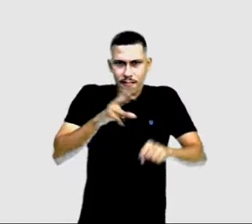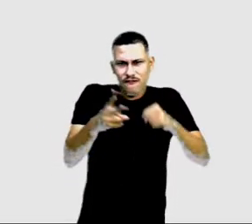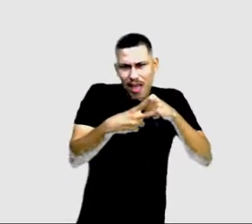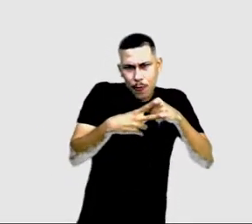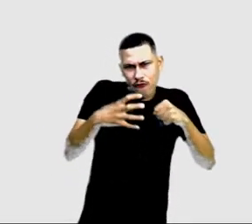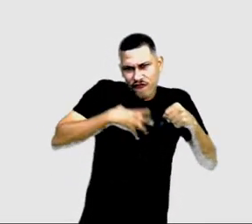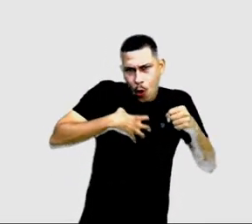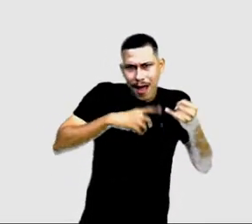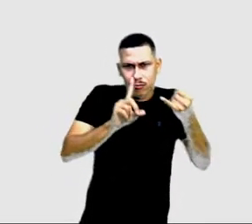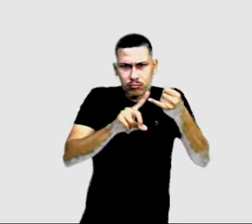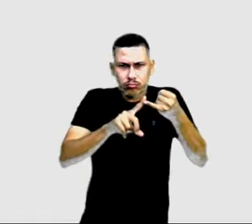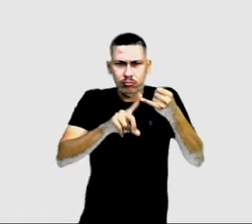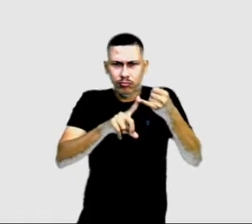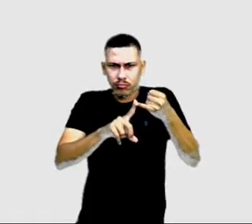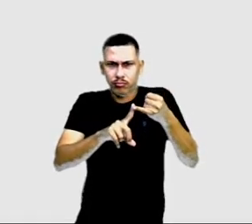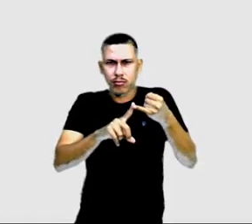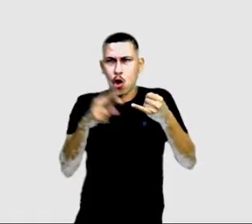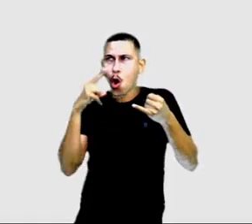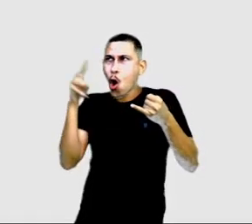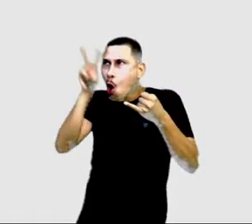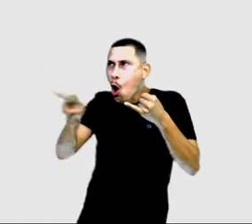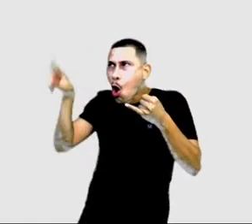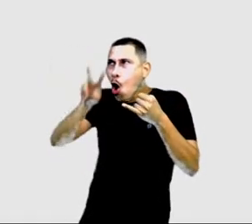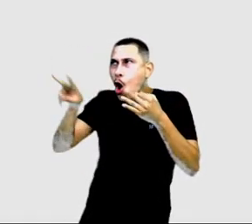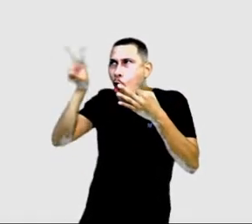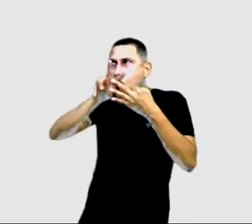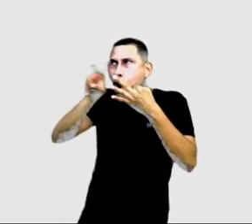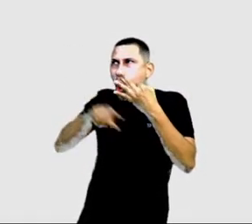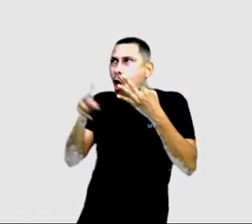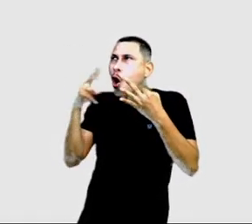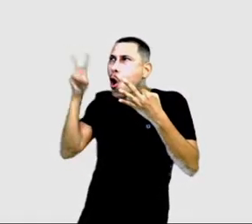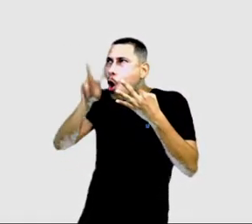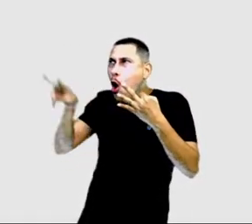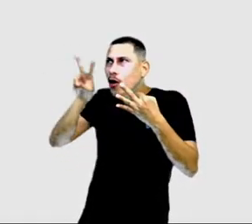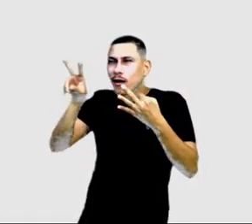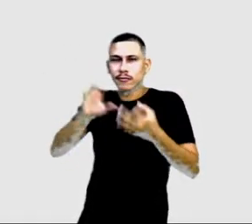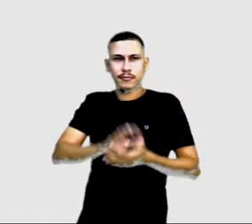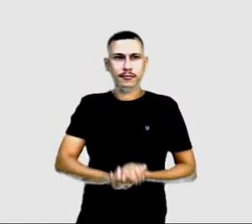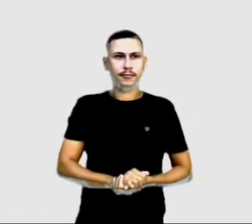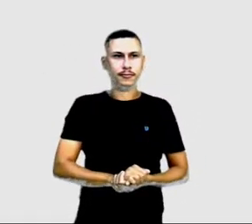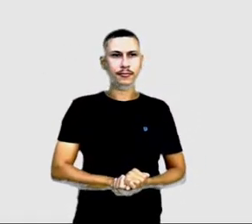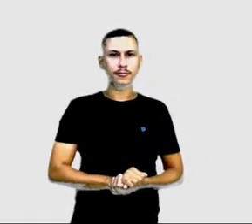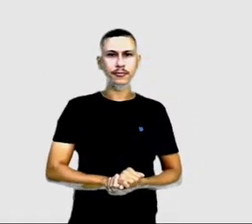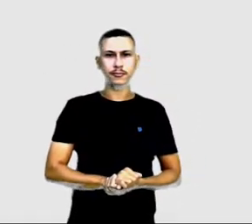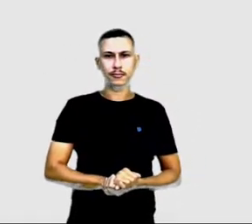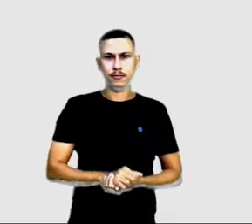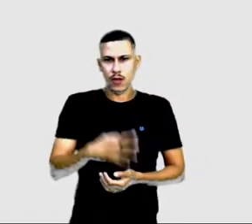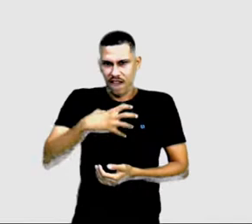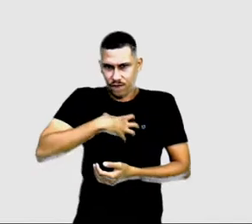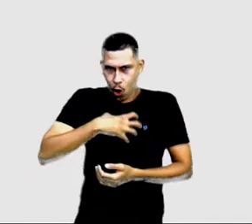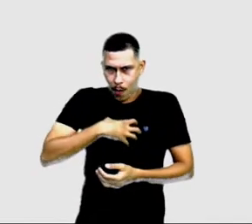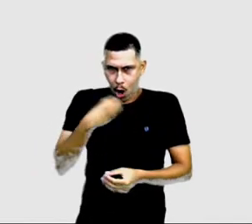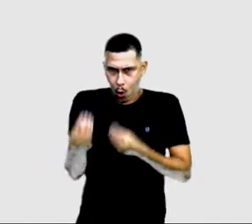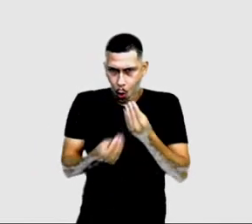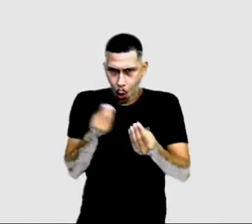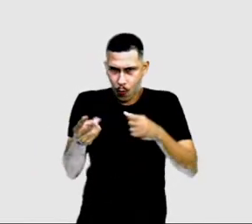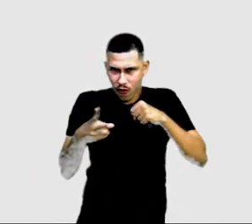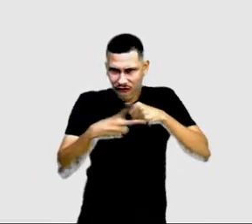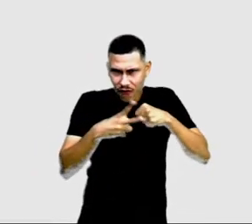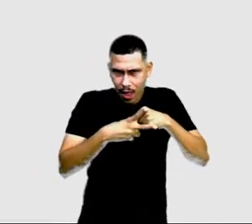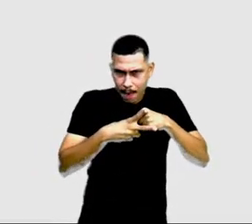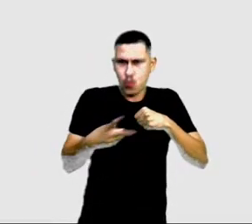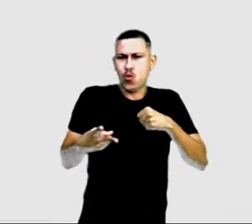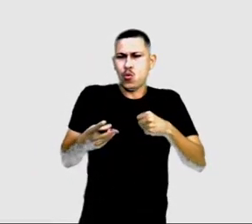Modo indicativo, subjuntivo e imperativo. Isso aí é segundo a maneira como essas ações